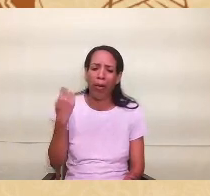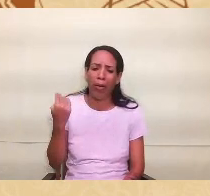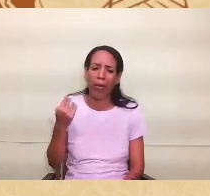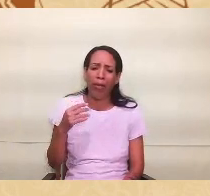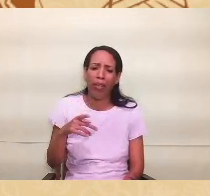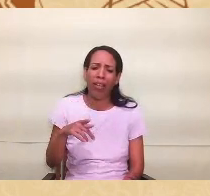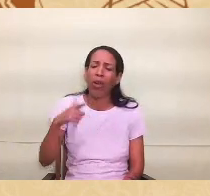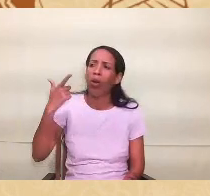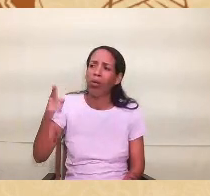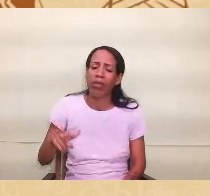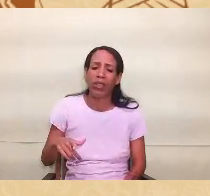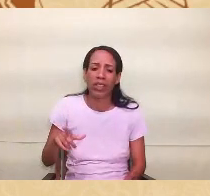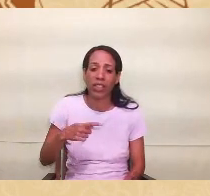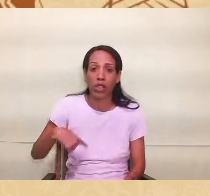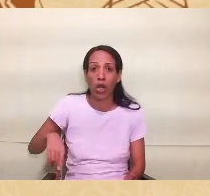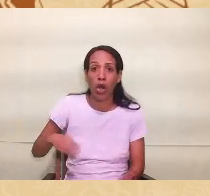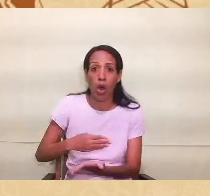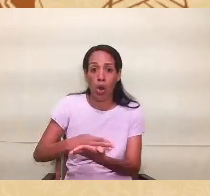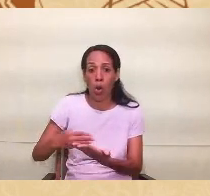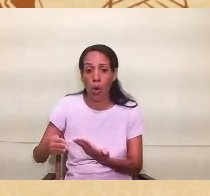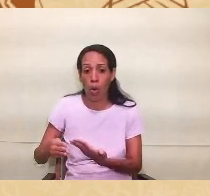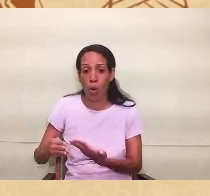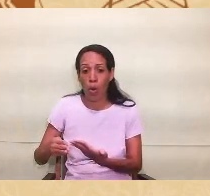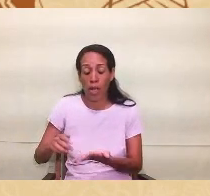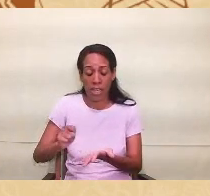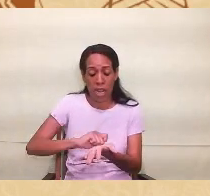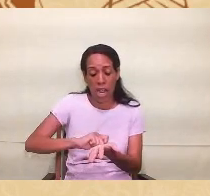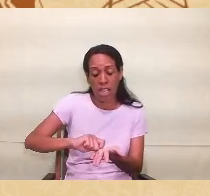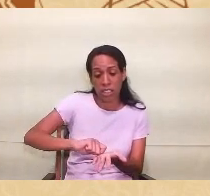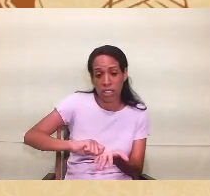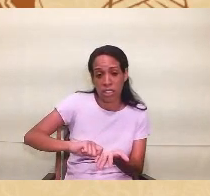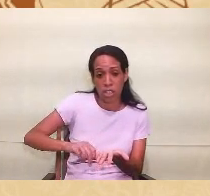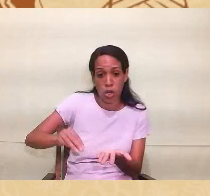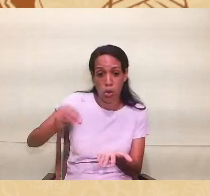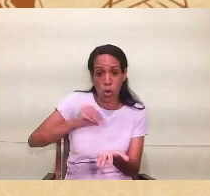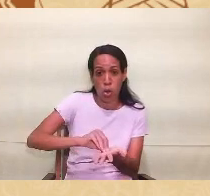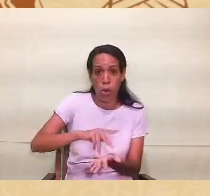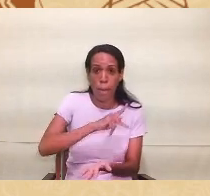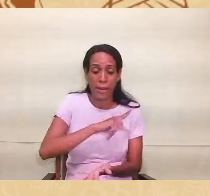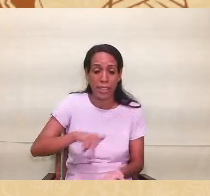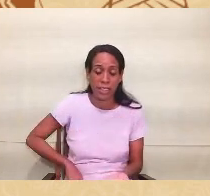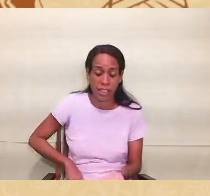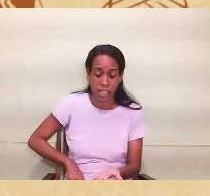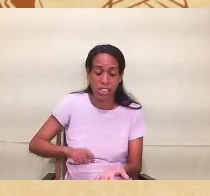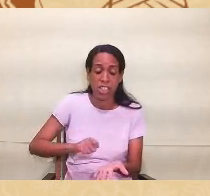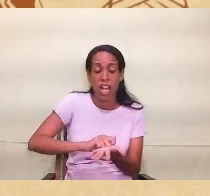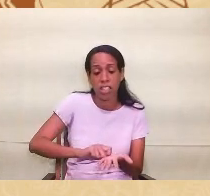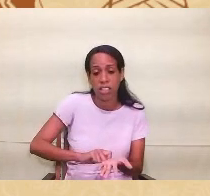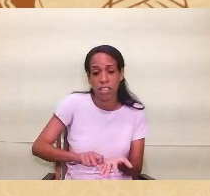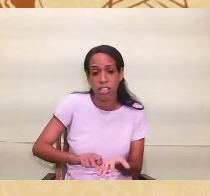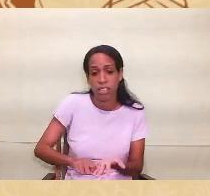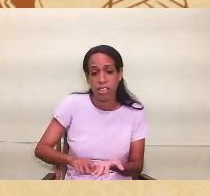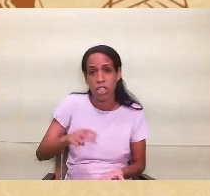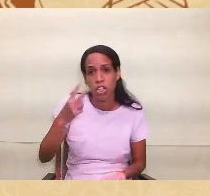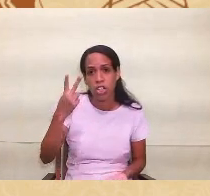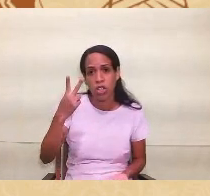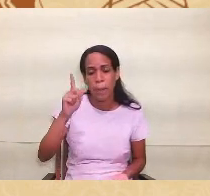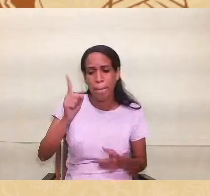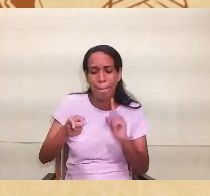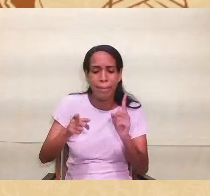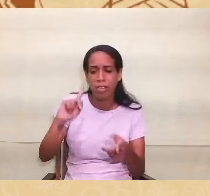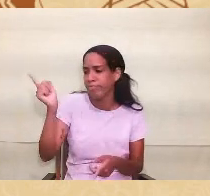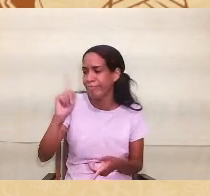as barreiras. É só o ministro José Cardoso assinar, colocar na mão do presidente e assinar. Nos dois mandatos dele, ele não